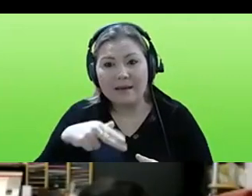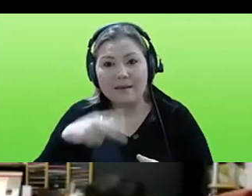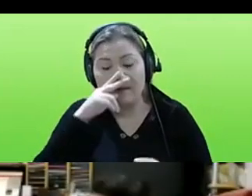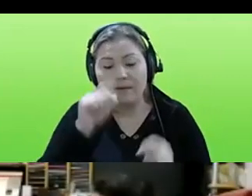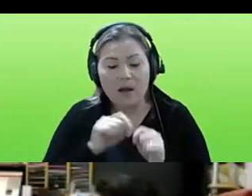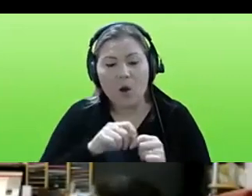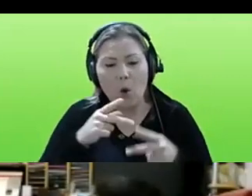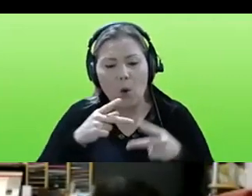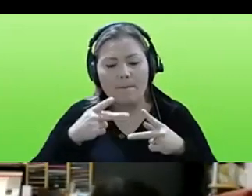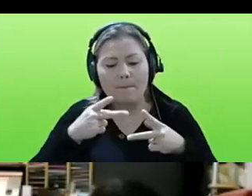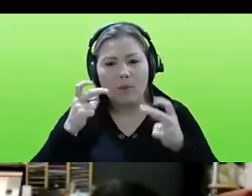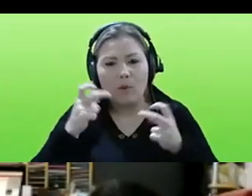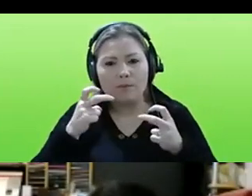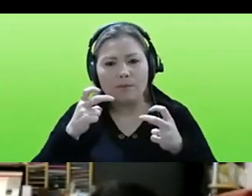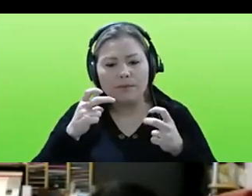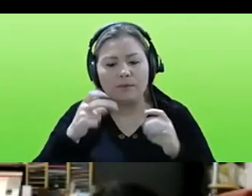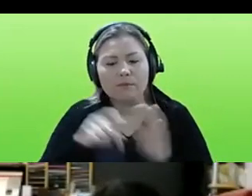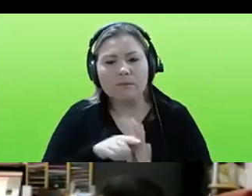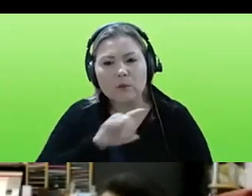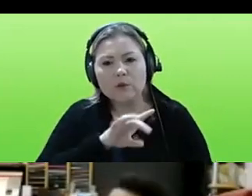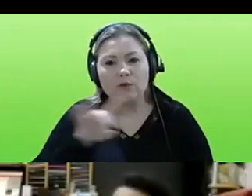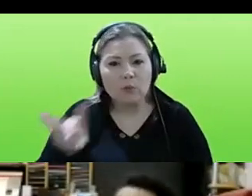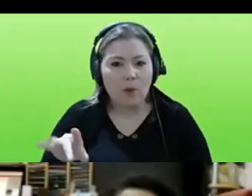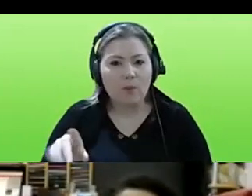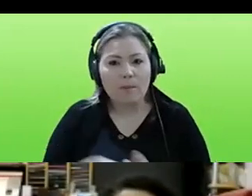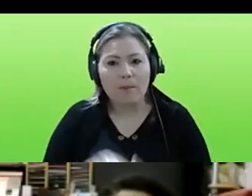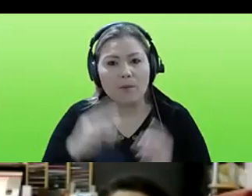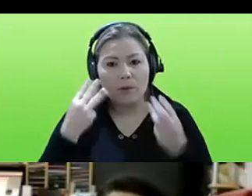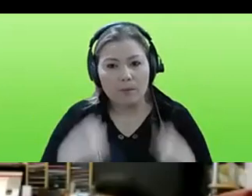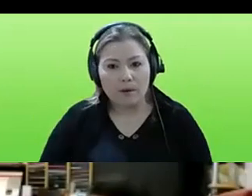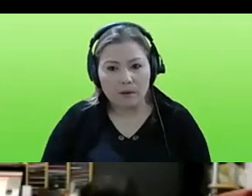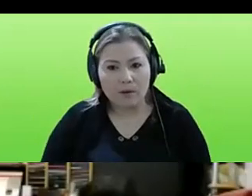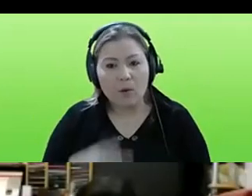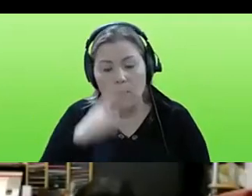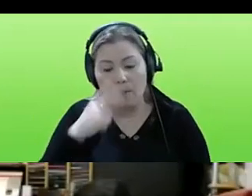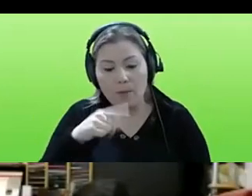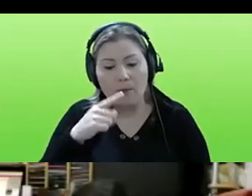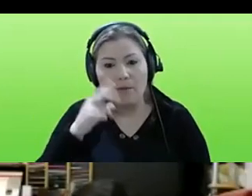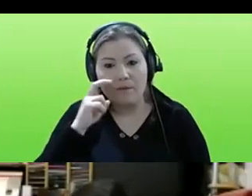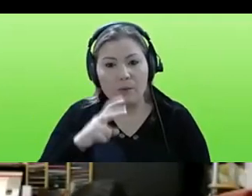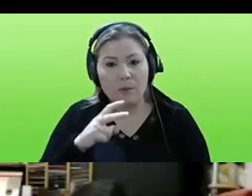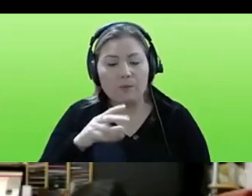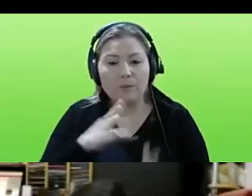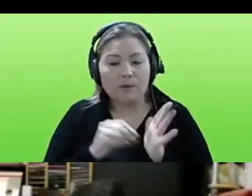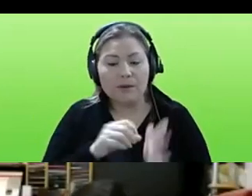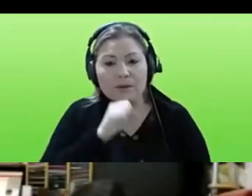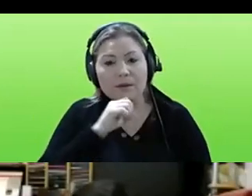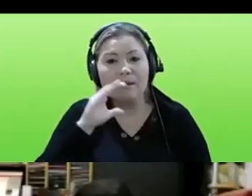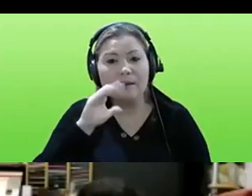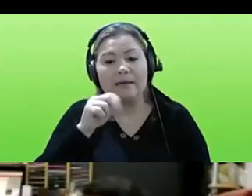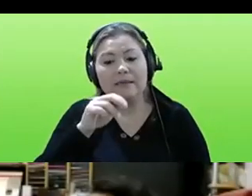concepção individual da moralidade, como Hegel entendeu no modelo kantiano, para uma concepção